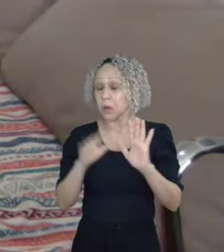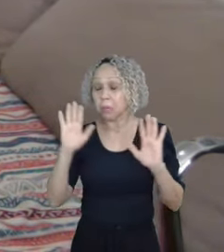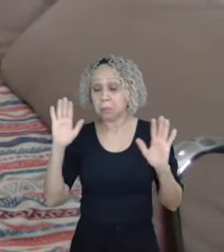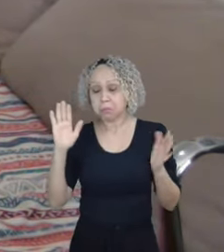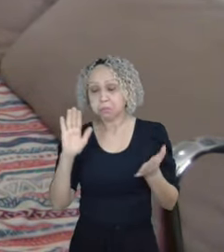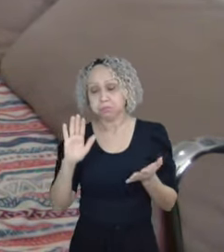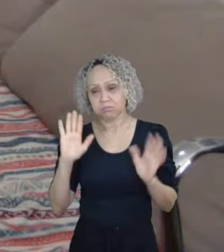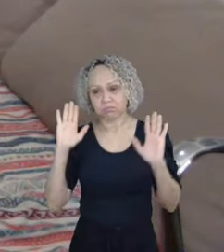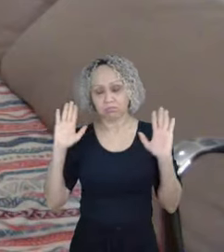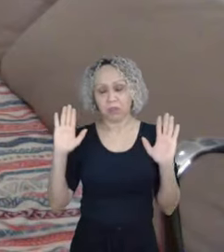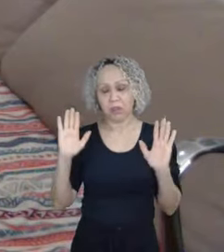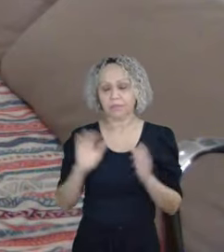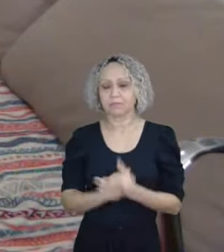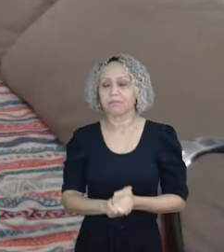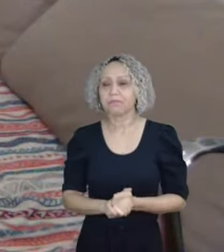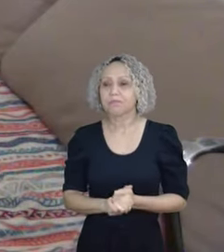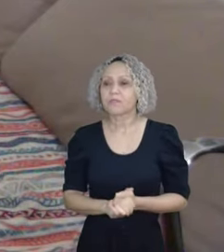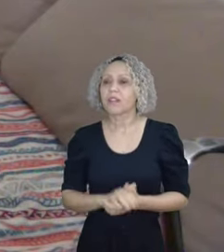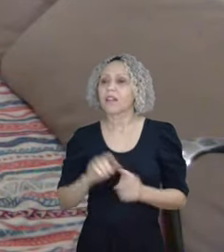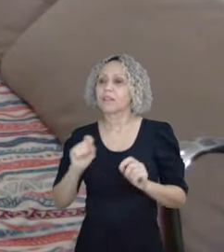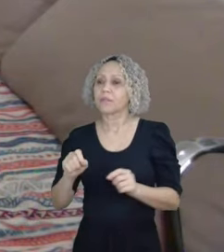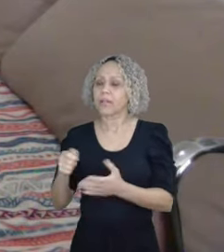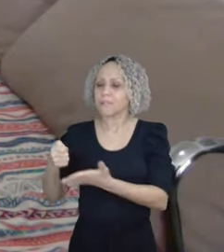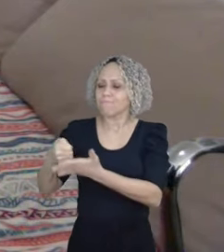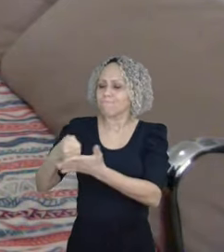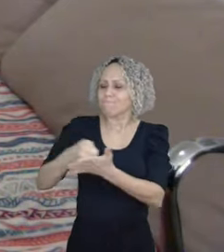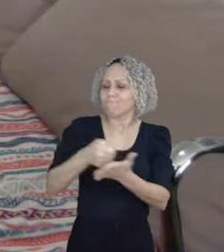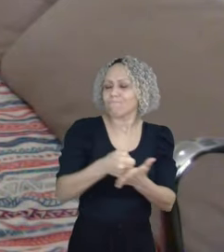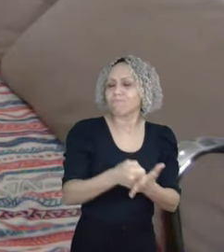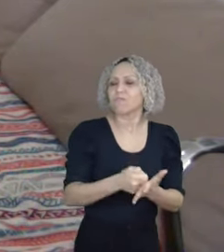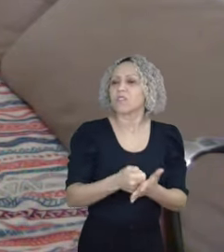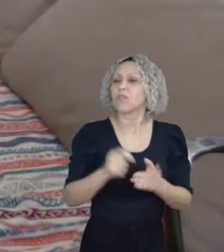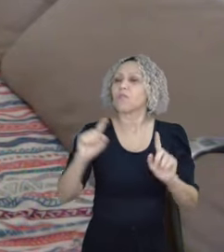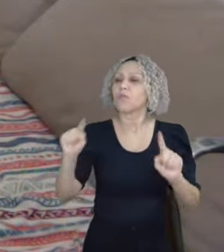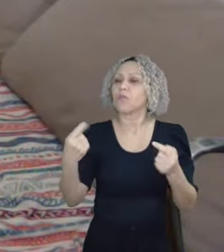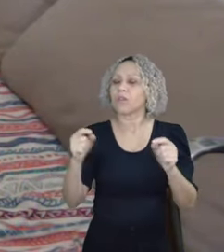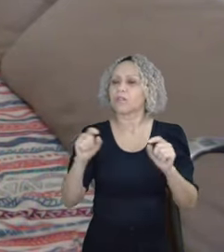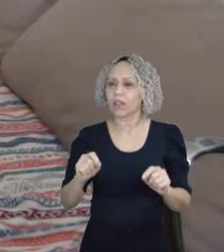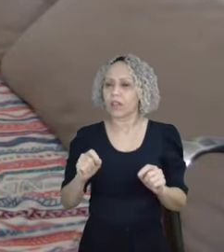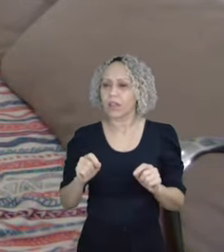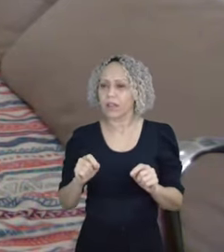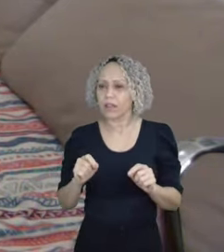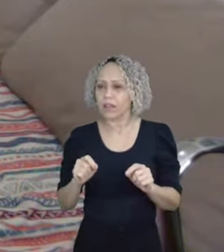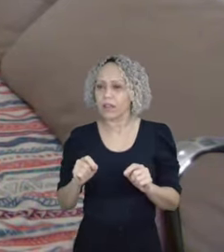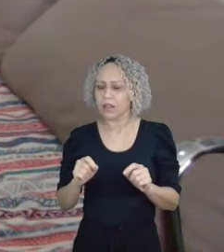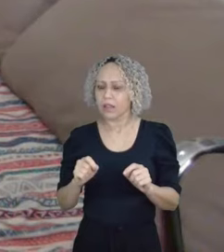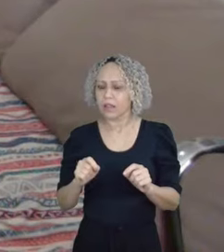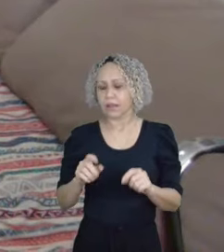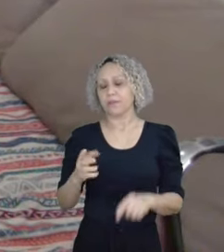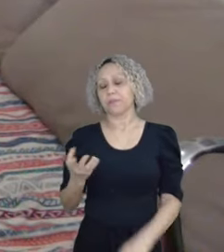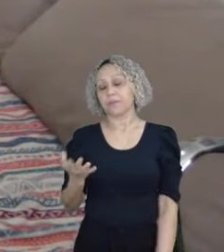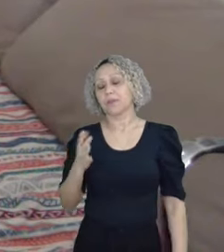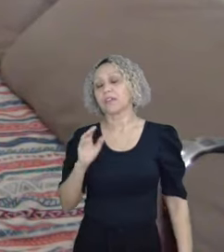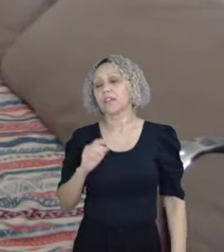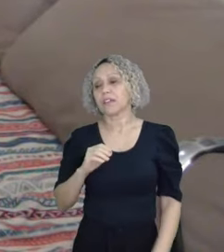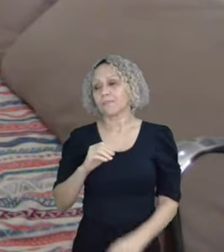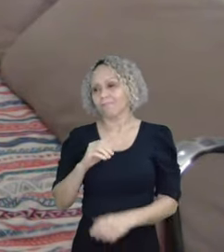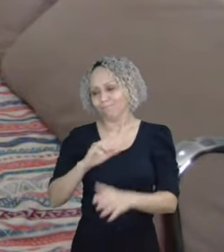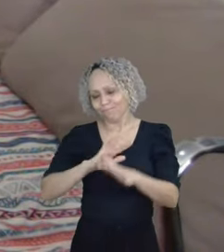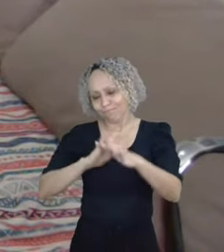desses novos desafios aí que foram impostos, principalmente pela ampliação, ampliação da presença das redes